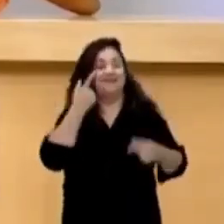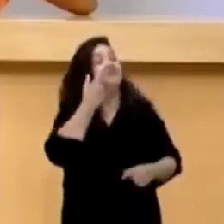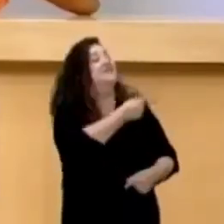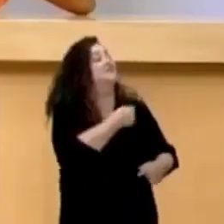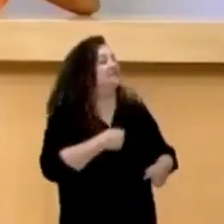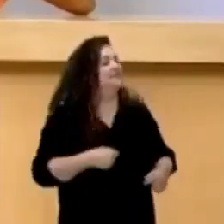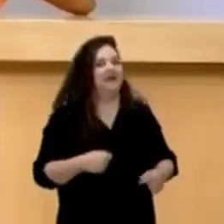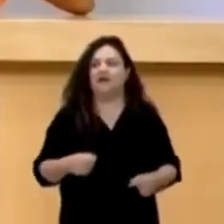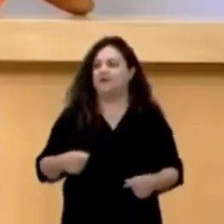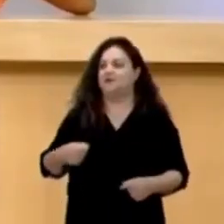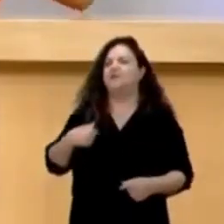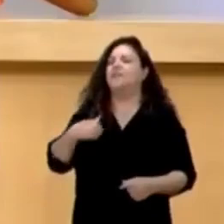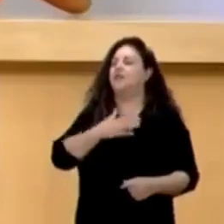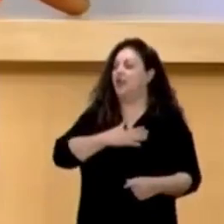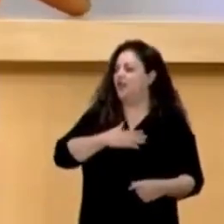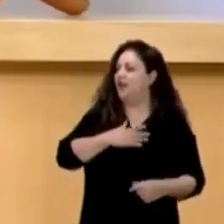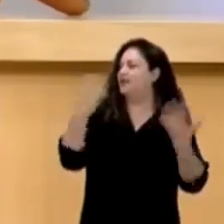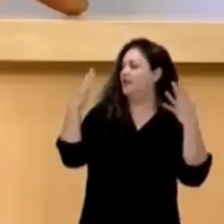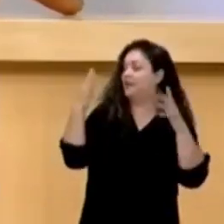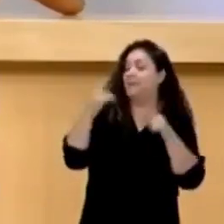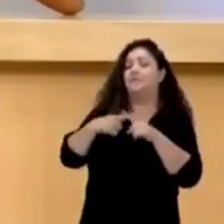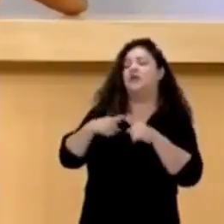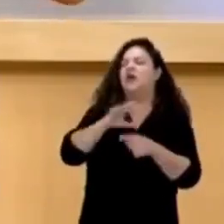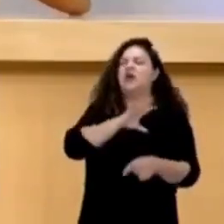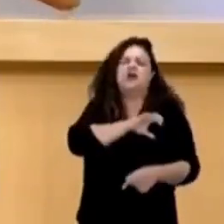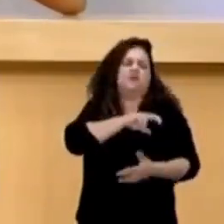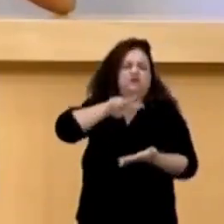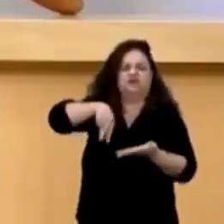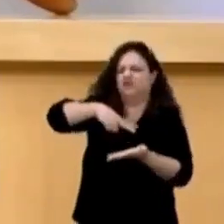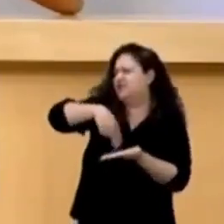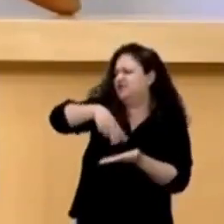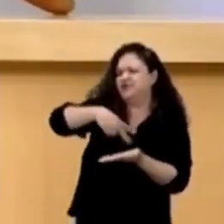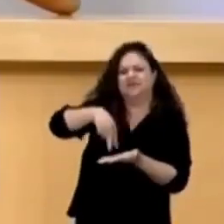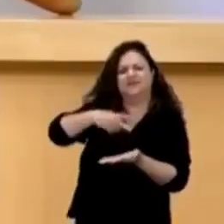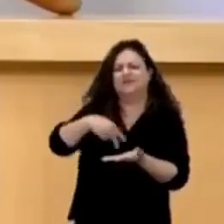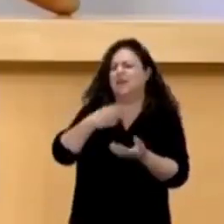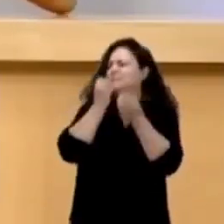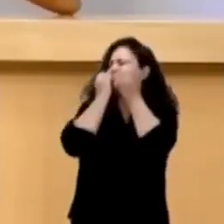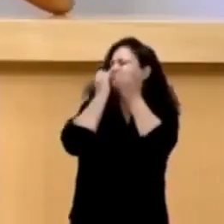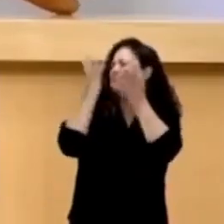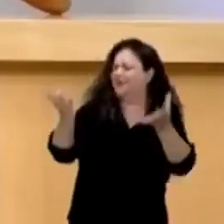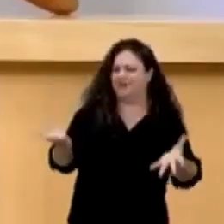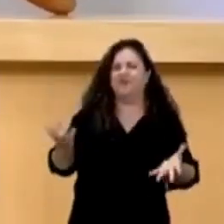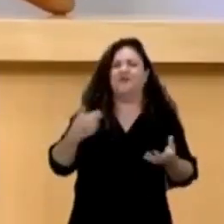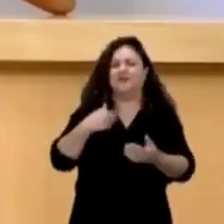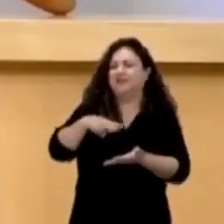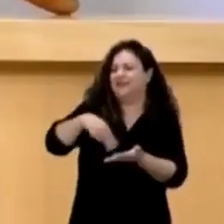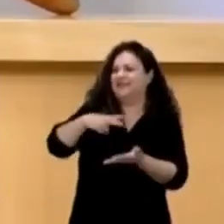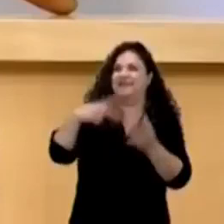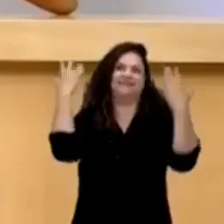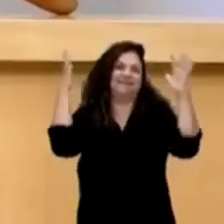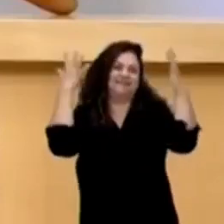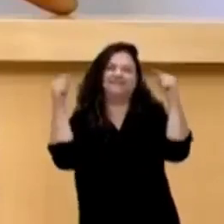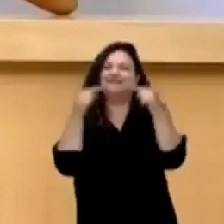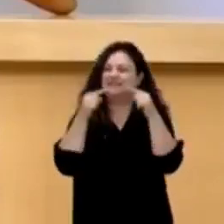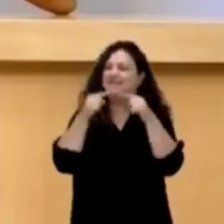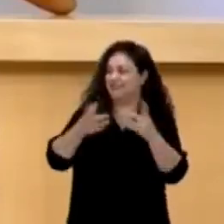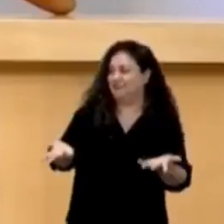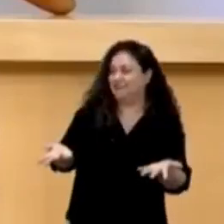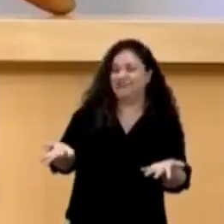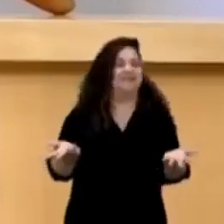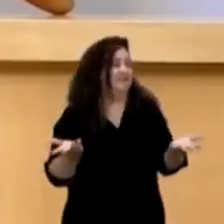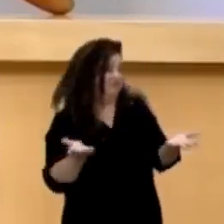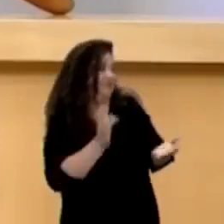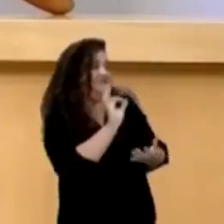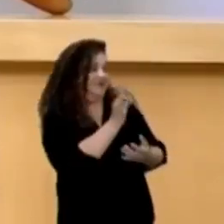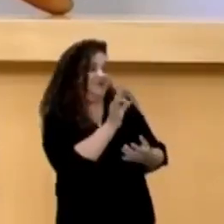Eu gosto de celebrar, porque eu gosto de dançar. E dançar sempre é muito bom em toda celebração. Ai, é muito bom